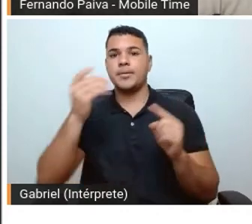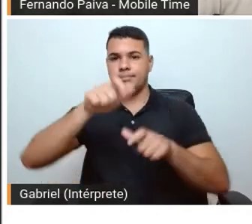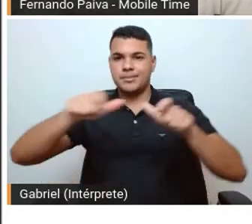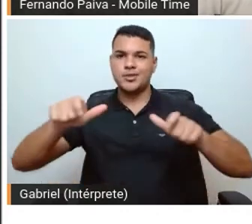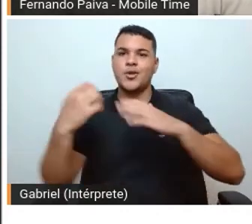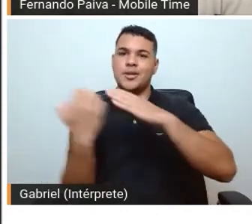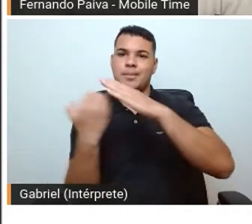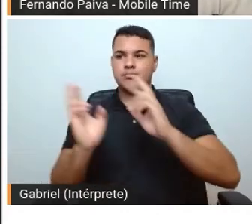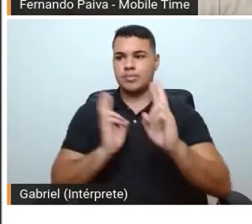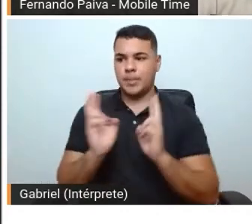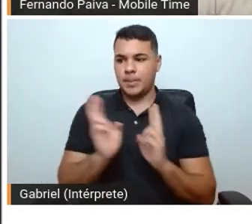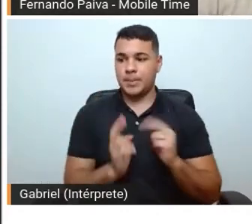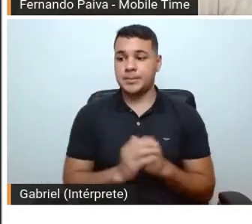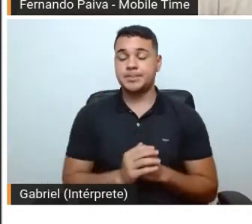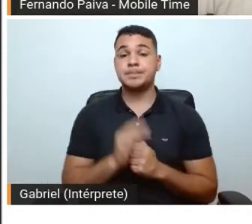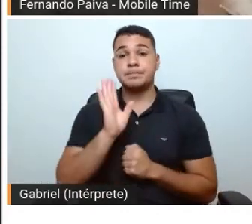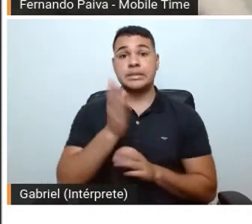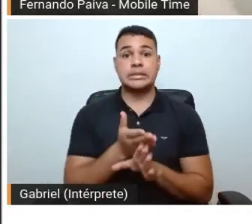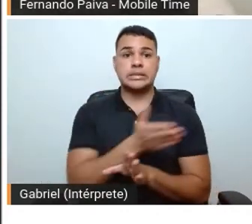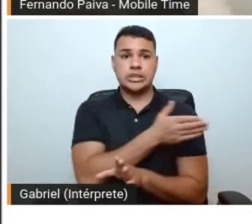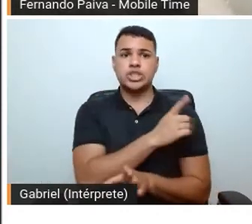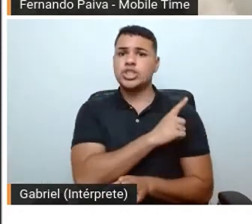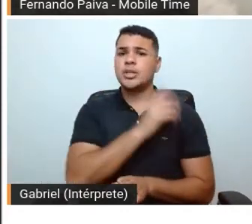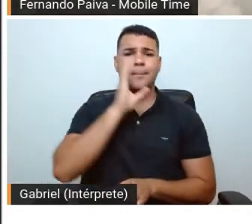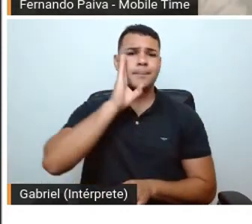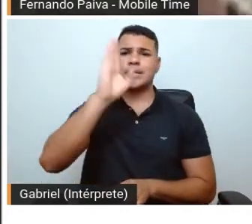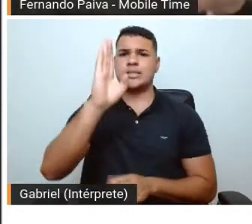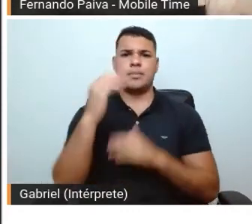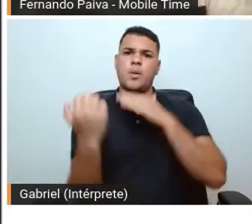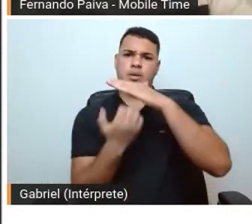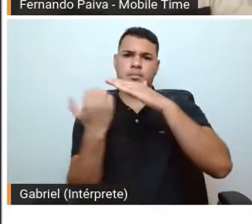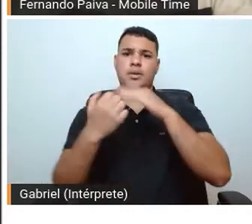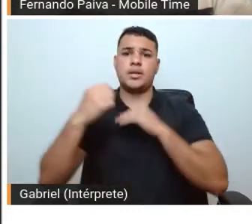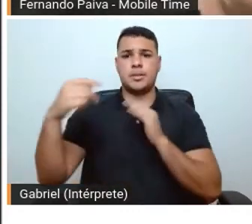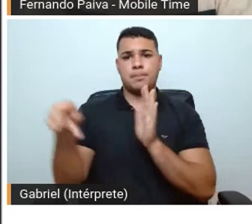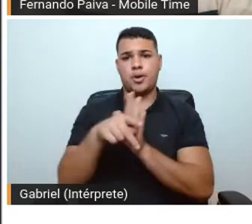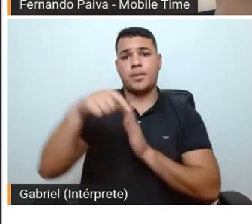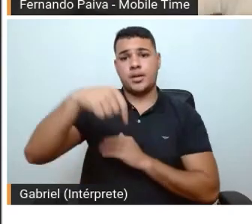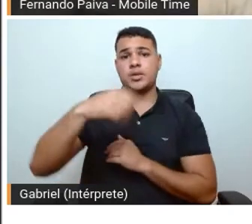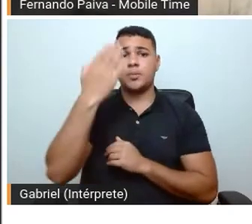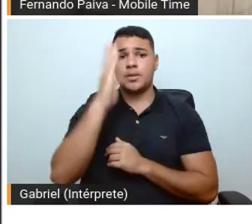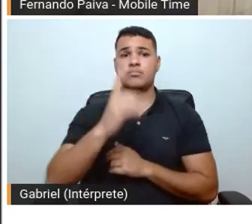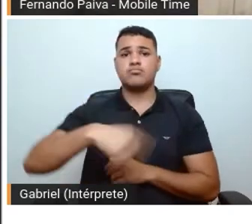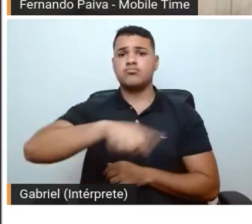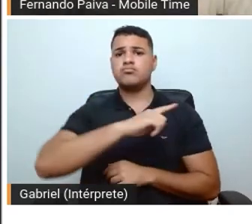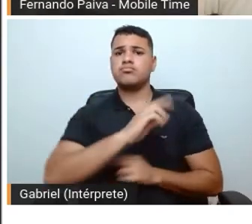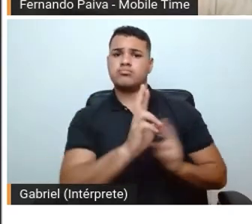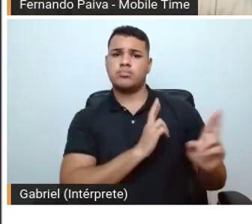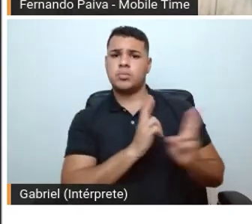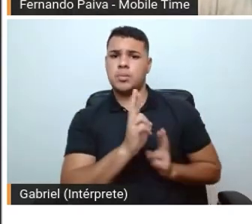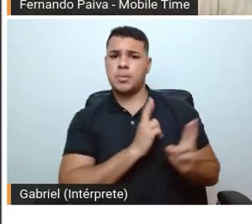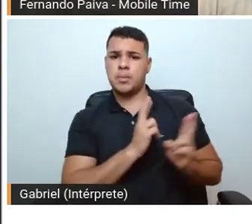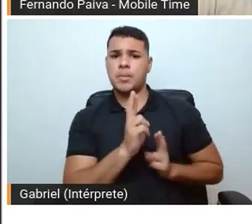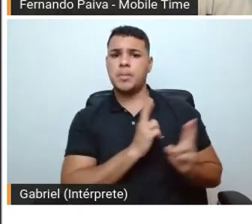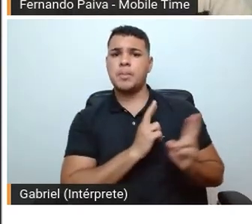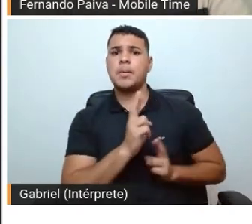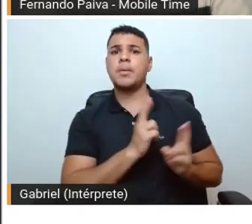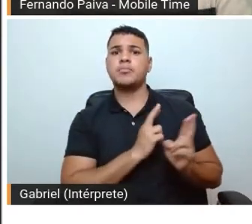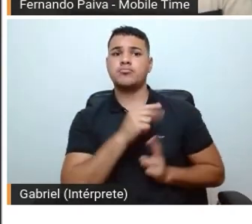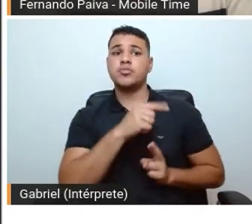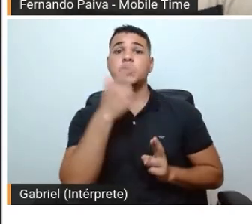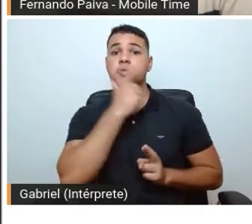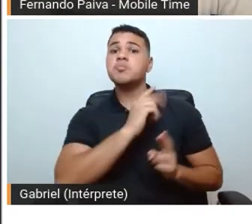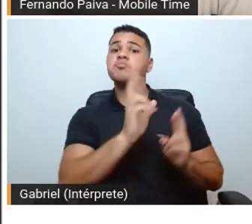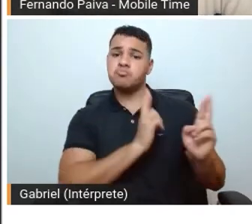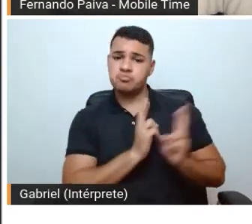mas desde a primeira edição a gente tinha os maiores das maiores empresas do Brasil responderam à pesquisa desde o primeiro episódio continuar respondendo sabe o